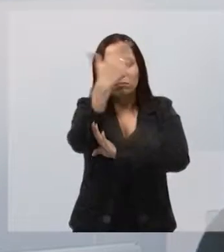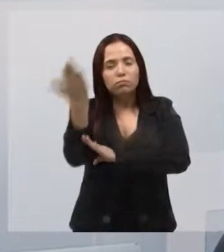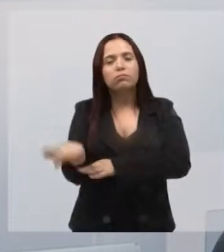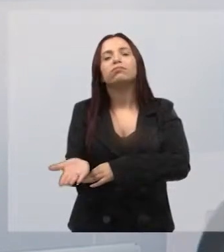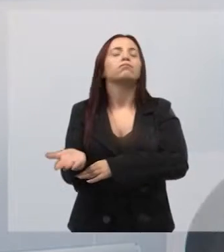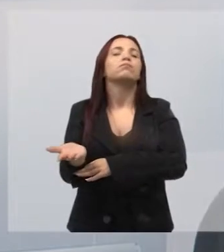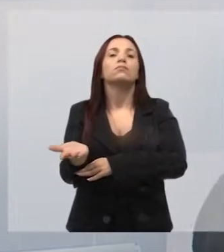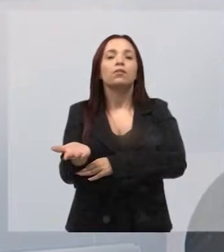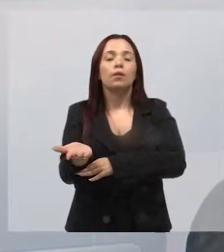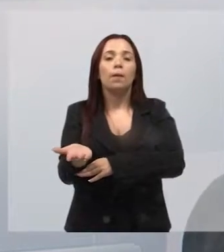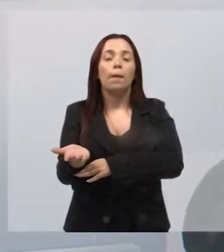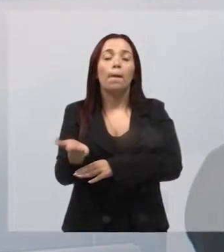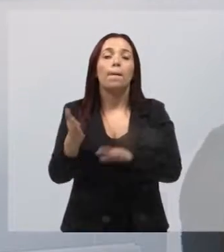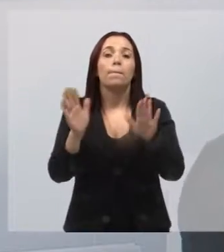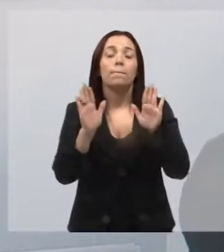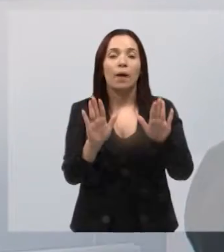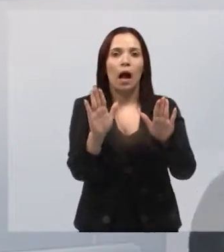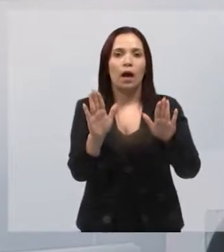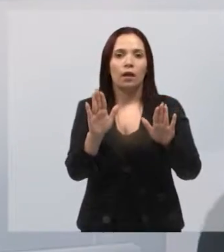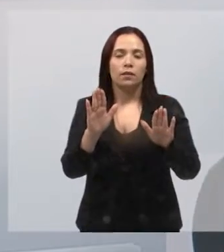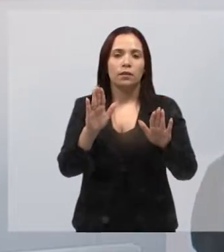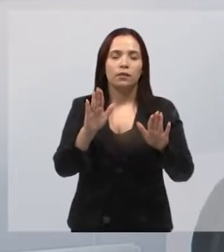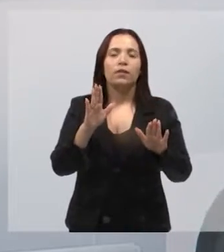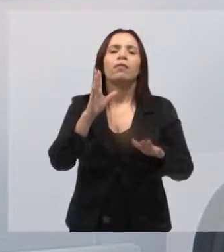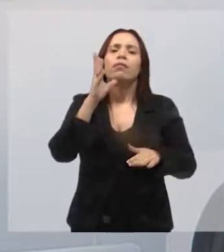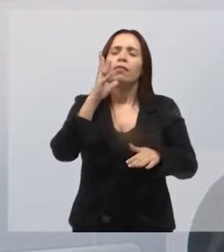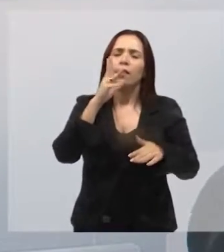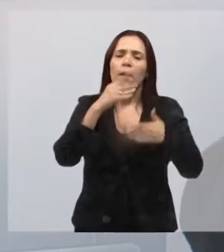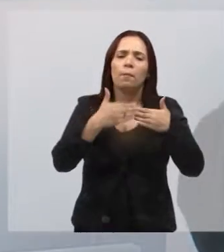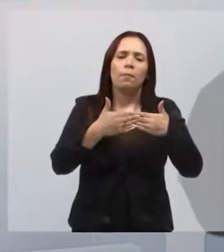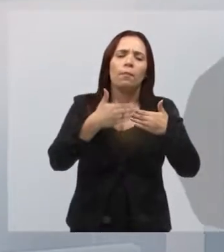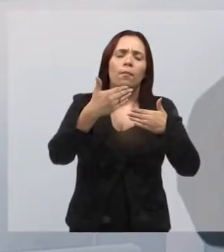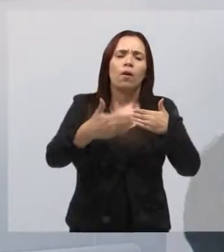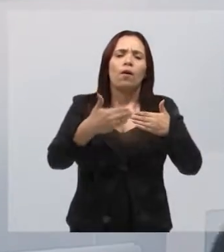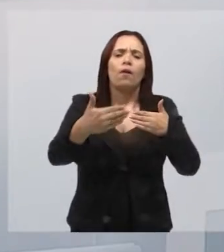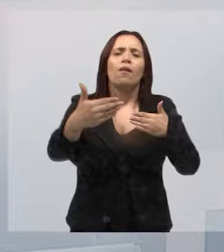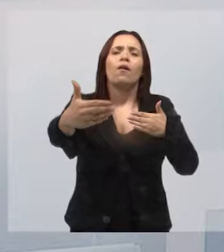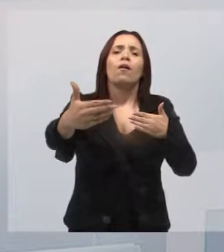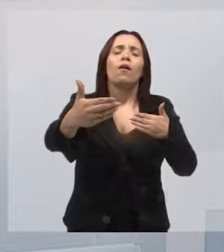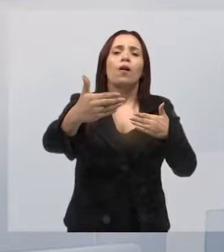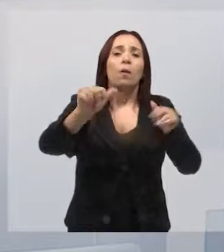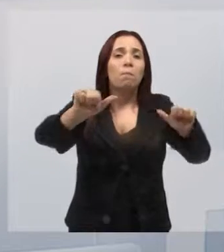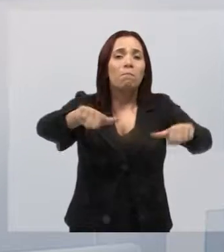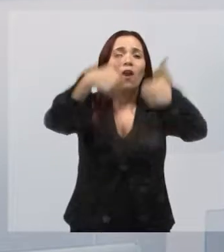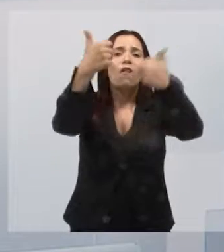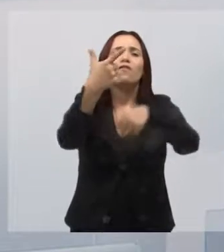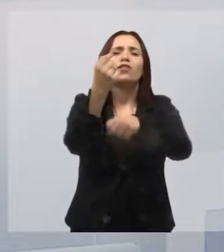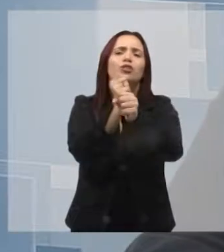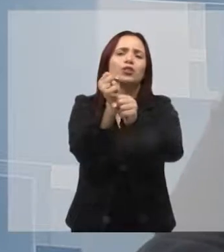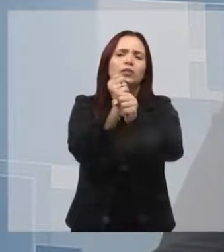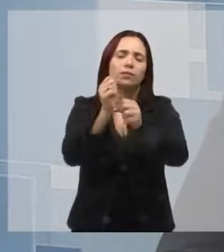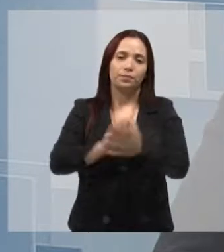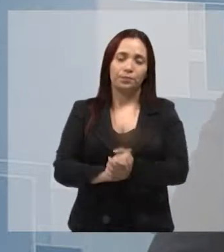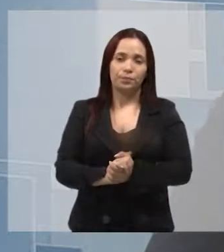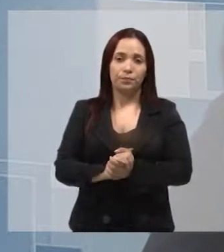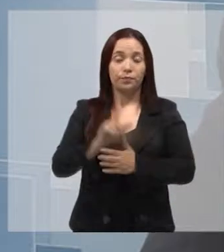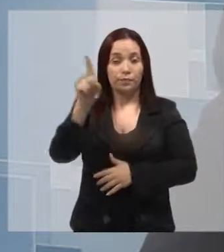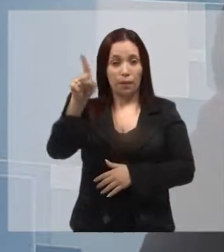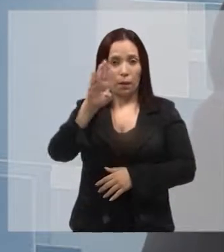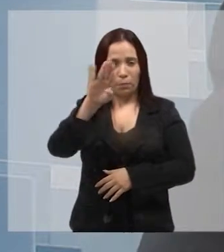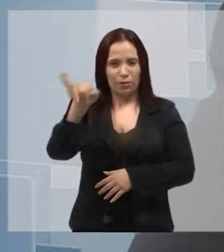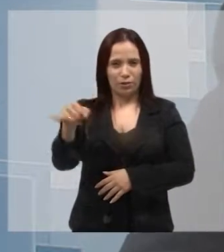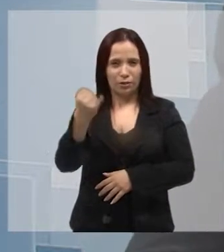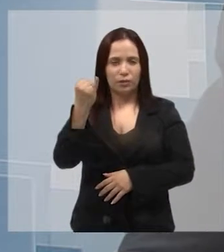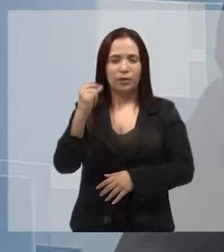fazer o resultado. Agora não se faz em 2, 10 anos, não. Vai ter um resultado daqui a 20 anos. O senhor falou em escola de tempo integral. Lá no Bom